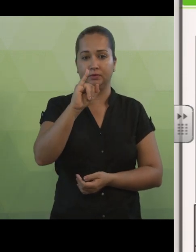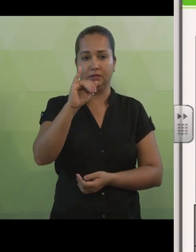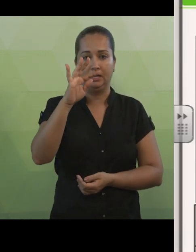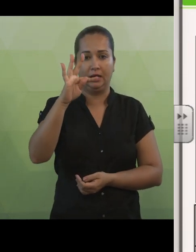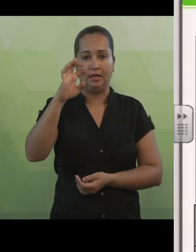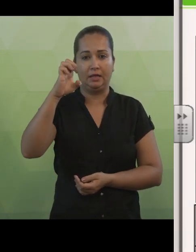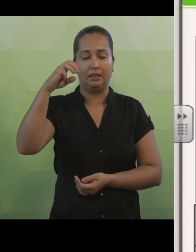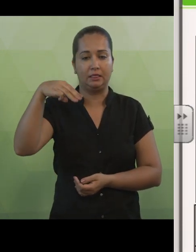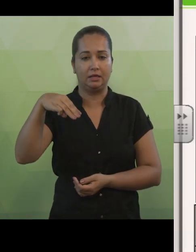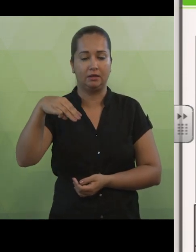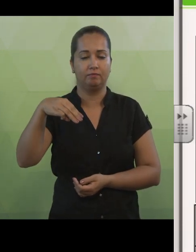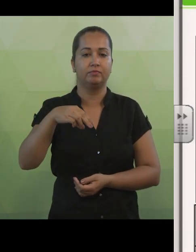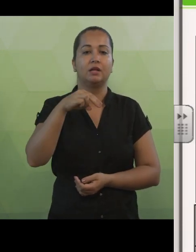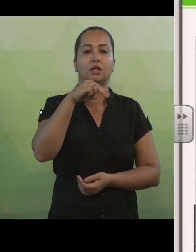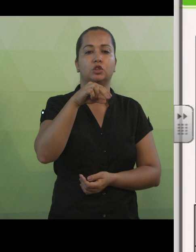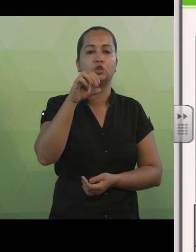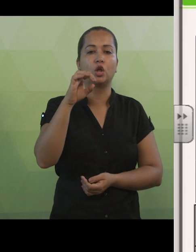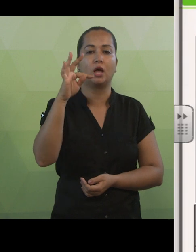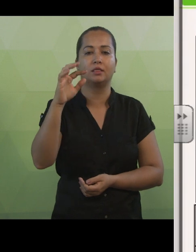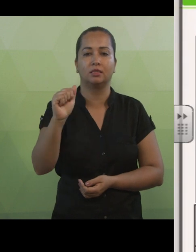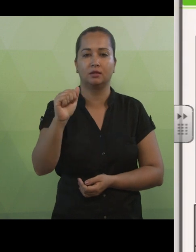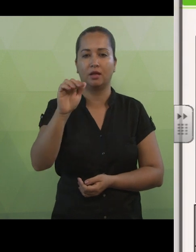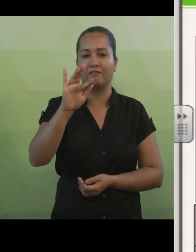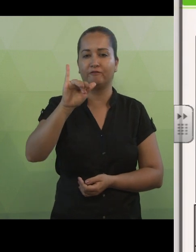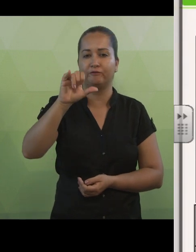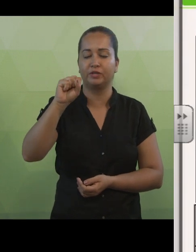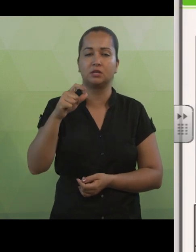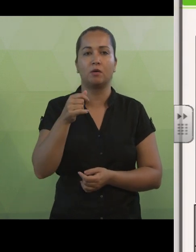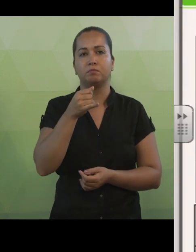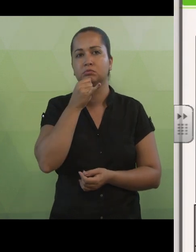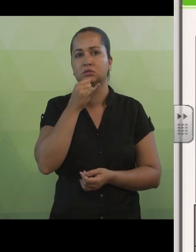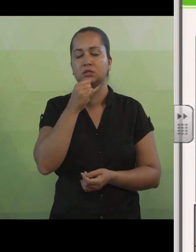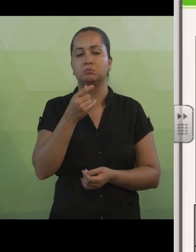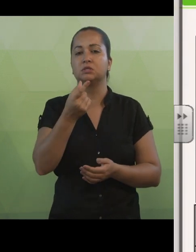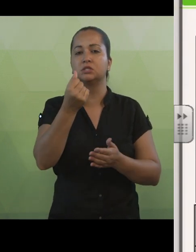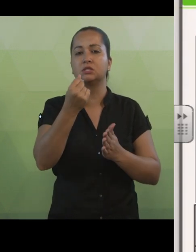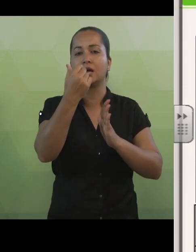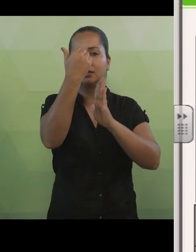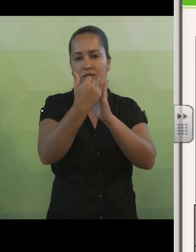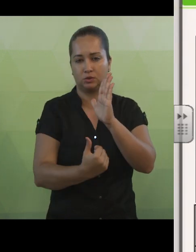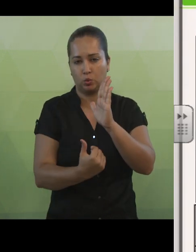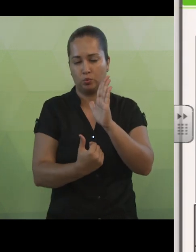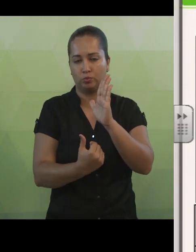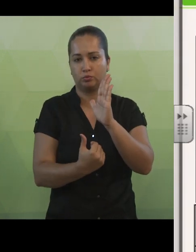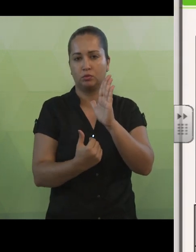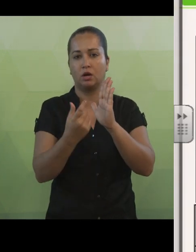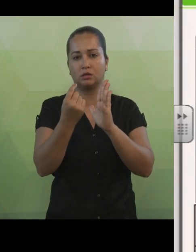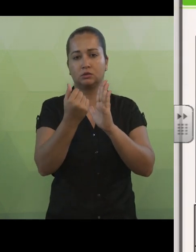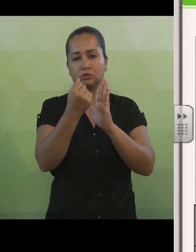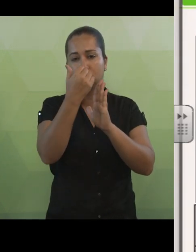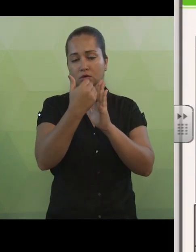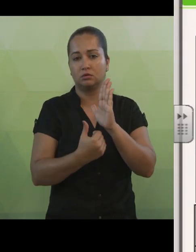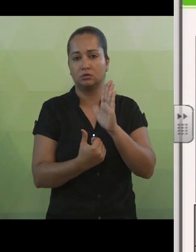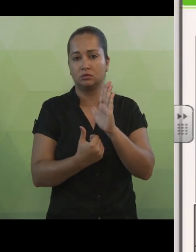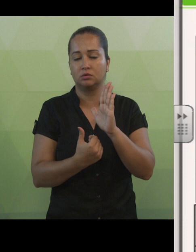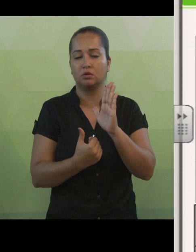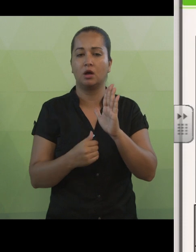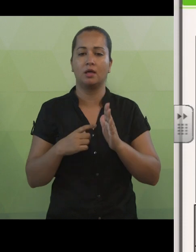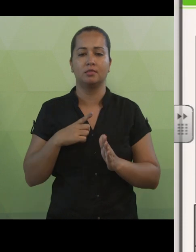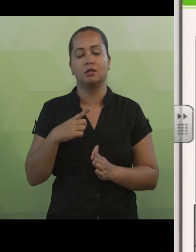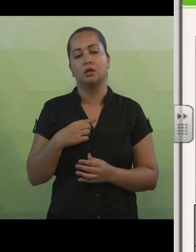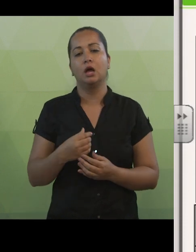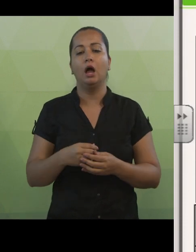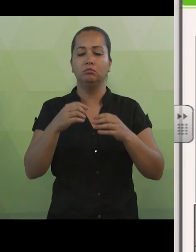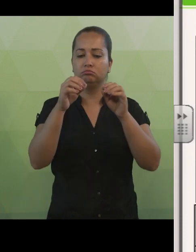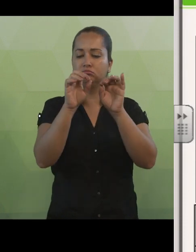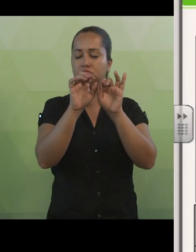item de nota fiscal, possui um atributo chamado valor do desconto, que é um decimal 7.2, default. Ou seja, ao inserir